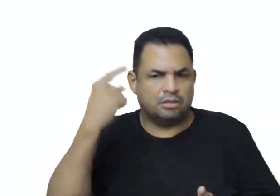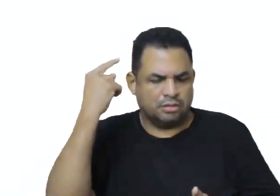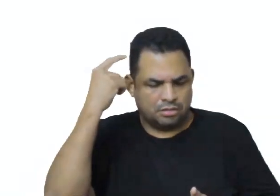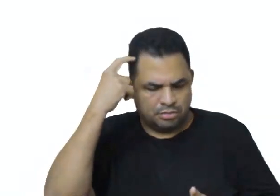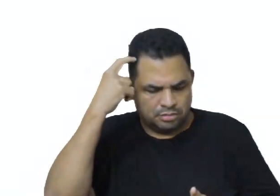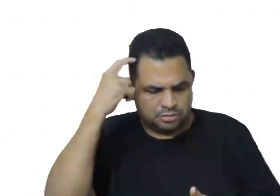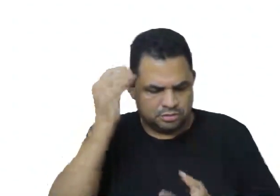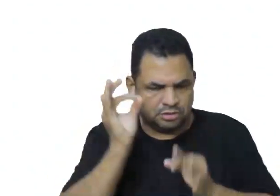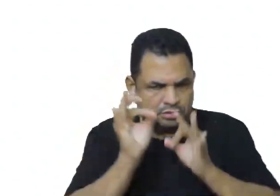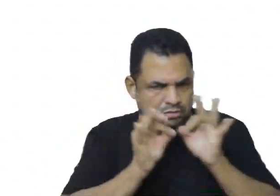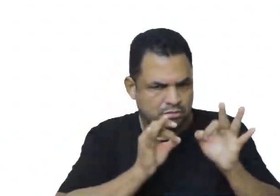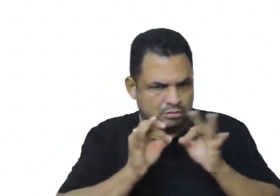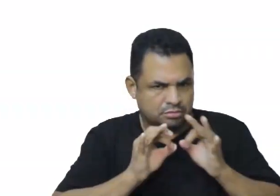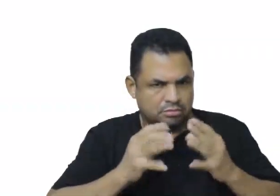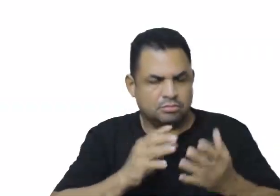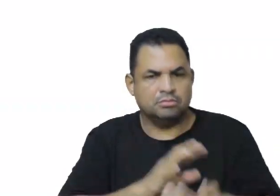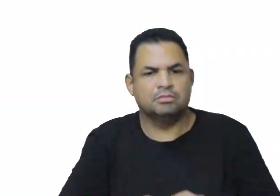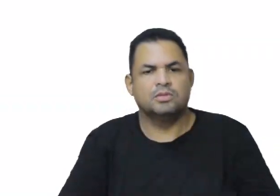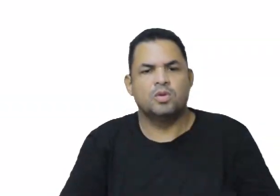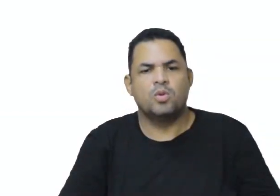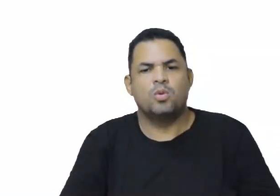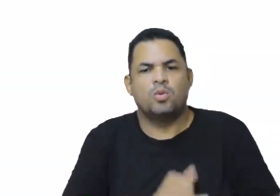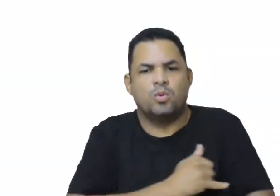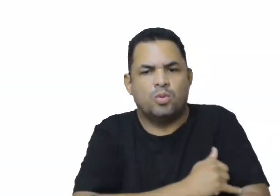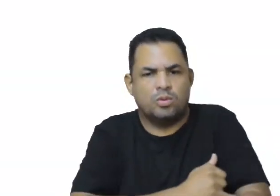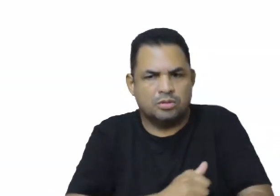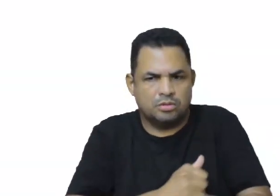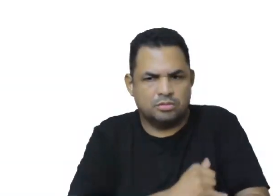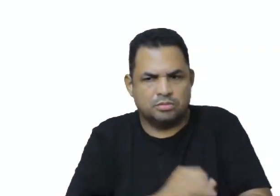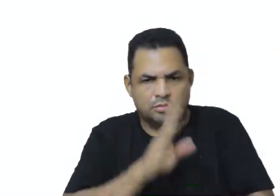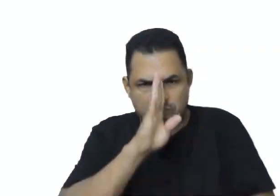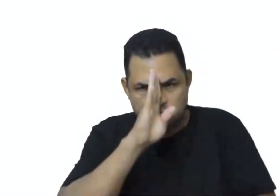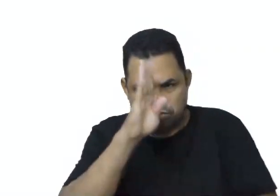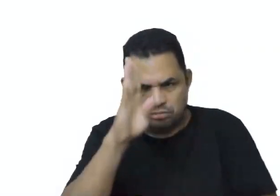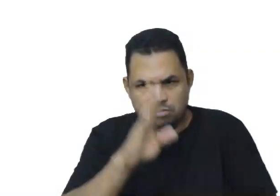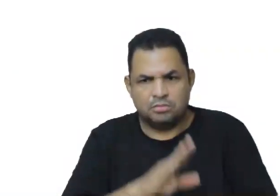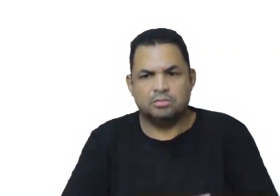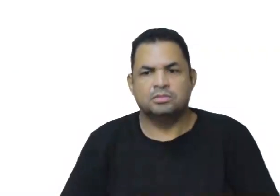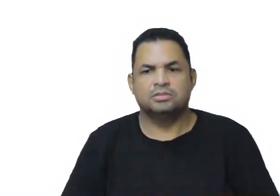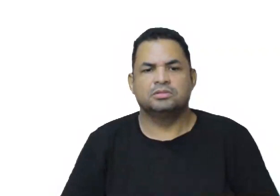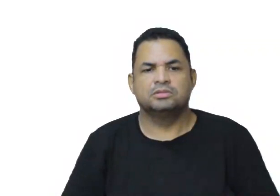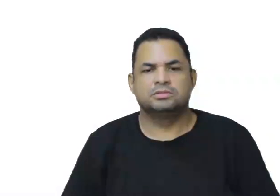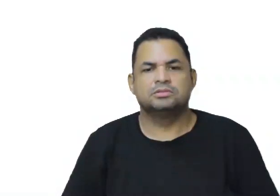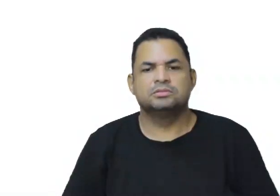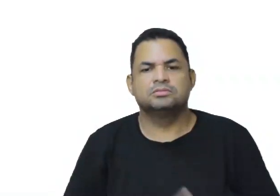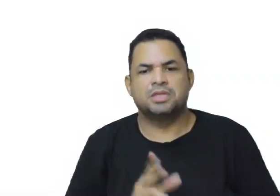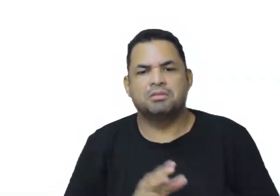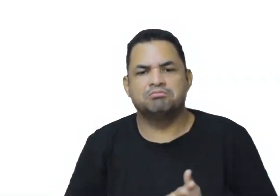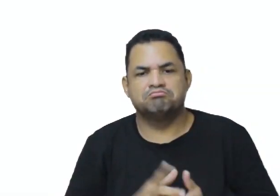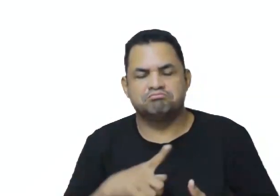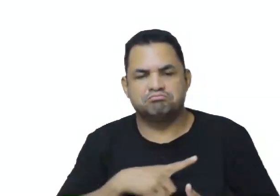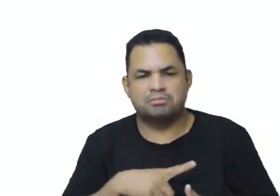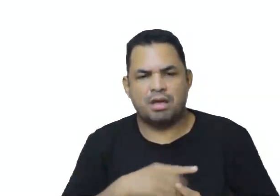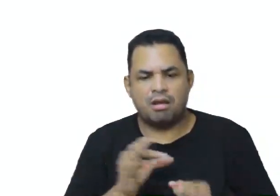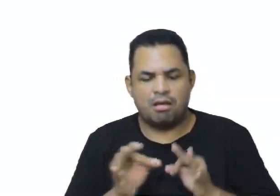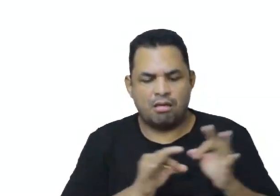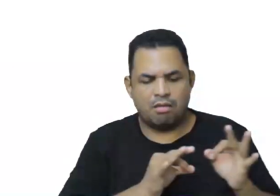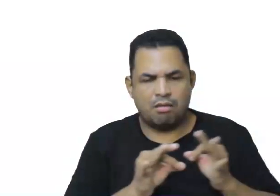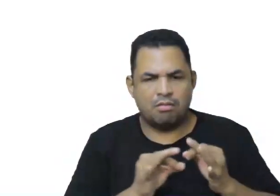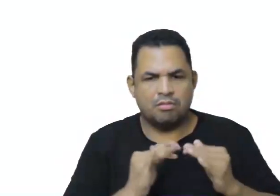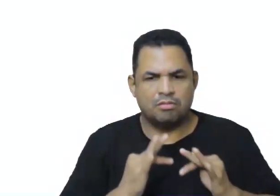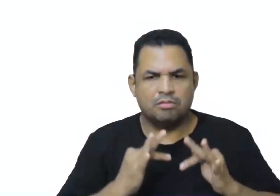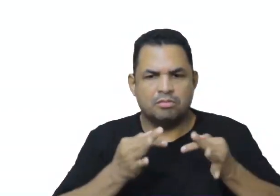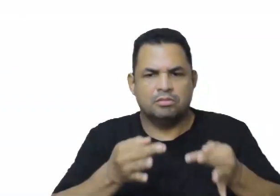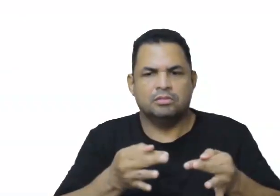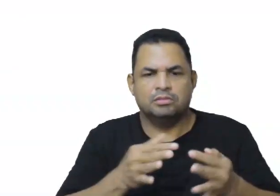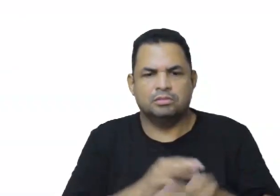já definidos, tá bom? Os vasos sanguíneos principais são já idênticos ao que serão no final